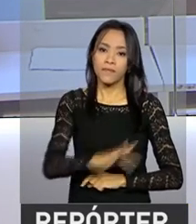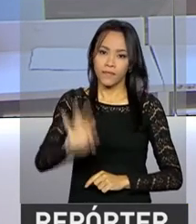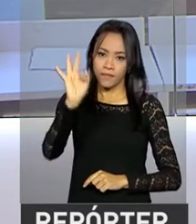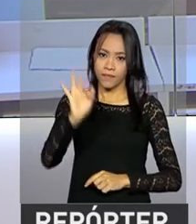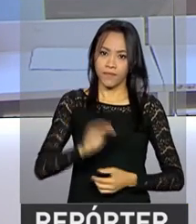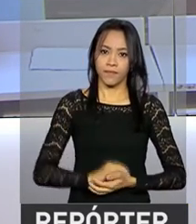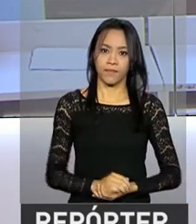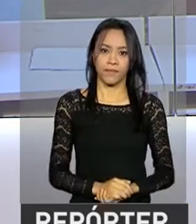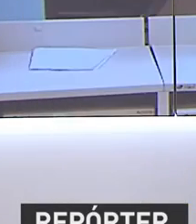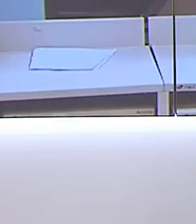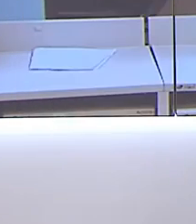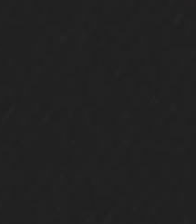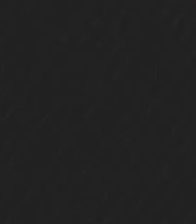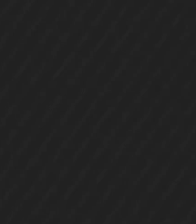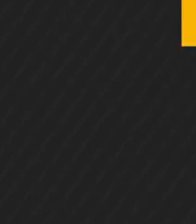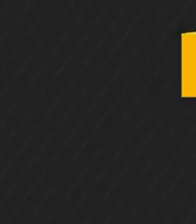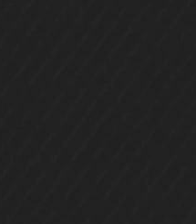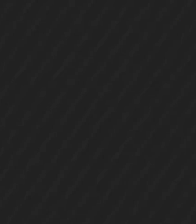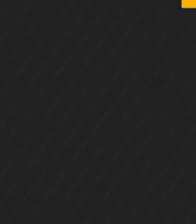federal